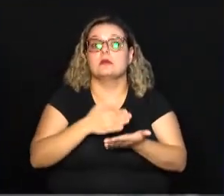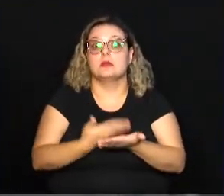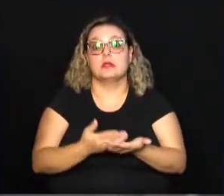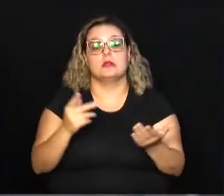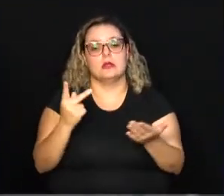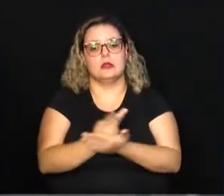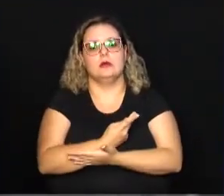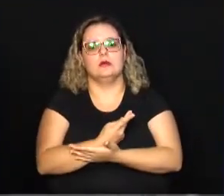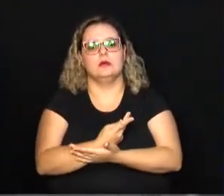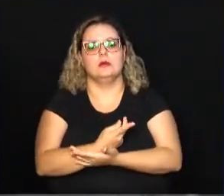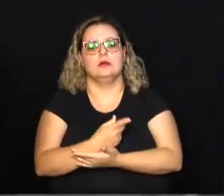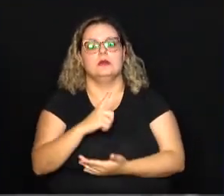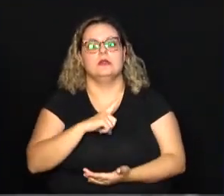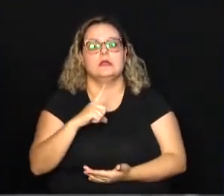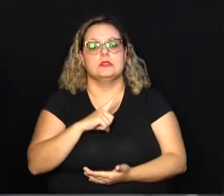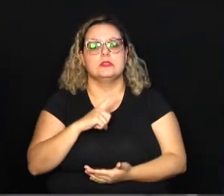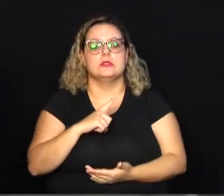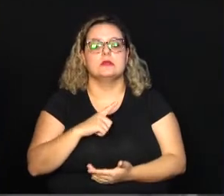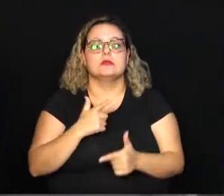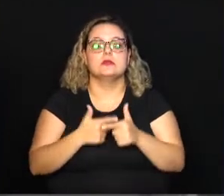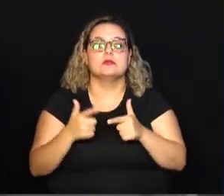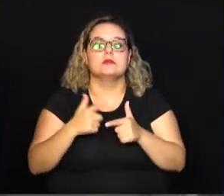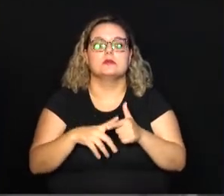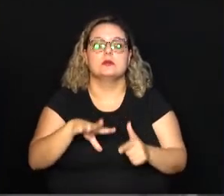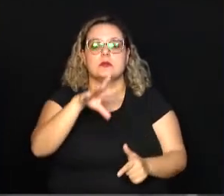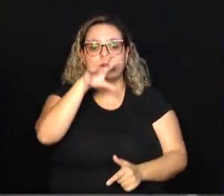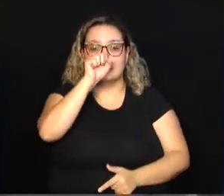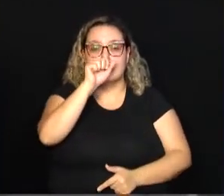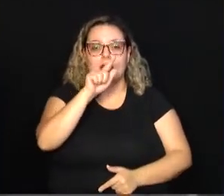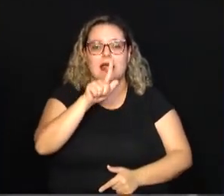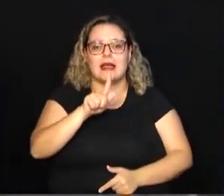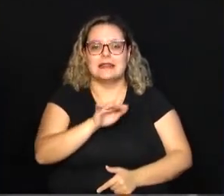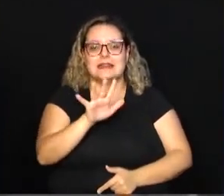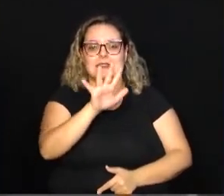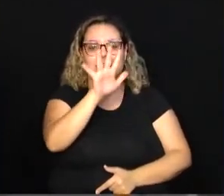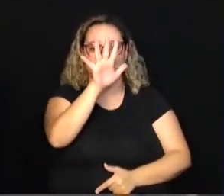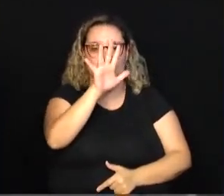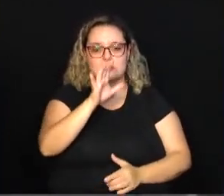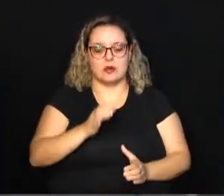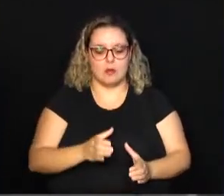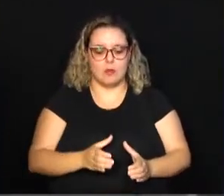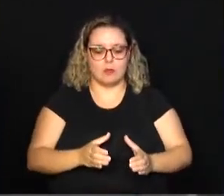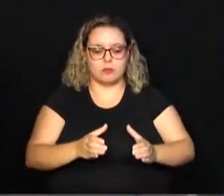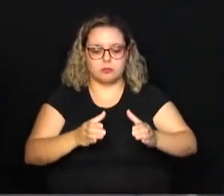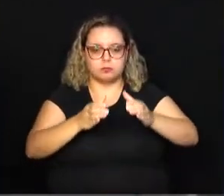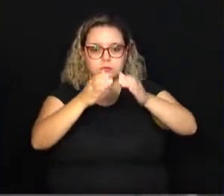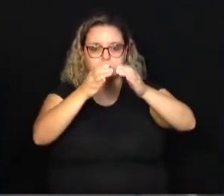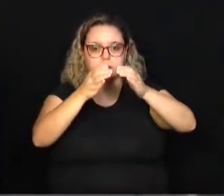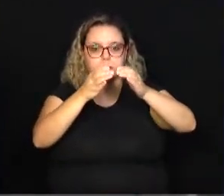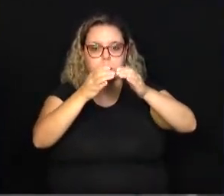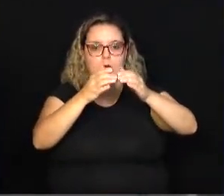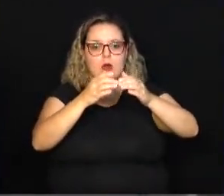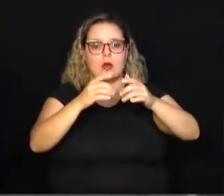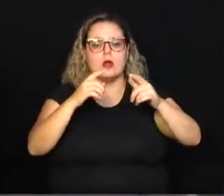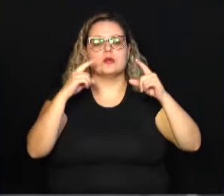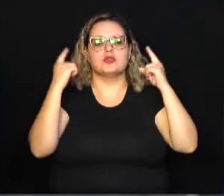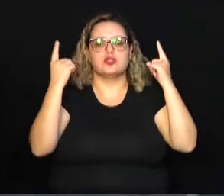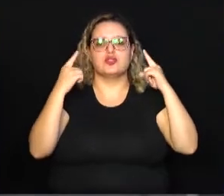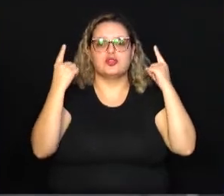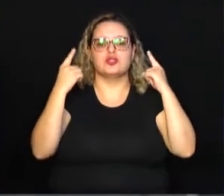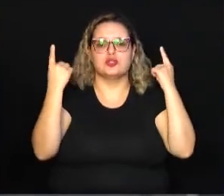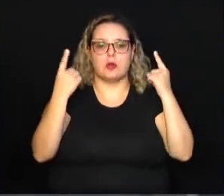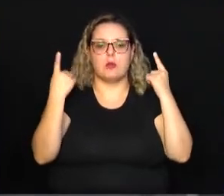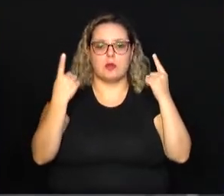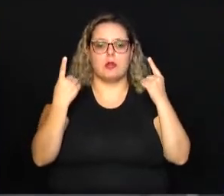oxigênio gasoso, que é aquele oxigênio em cilindro, que é usado particularmente para transporte de ambulância e dos